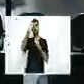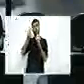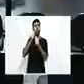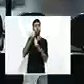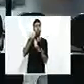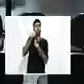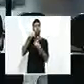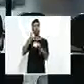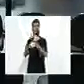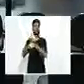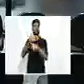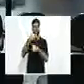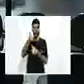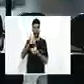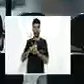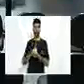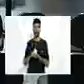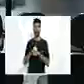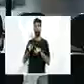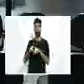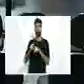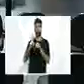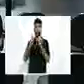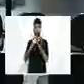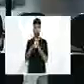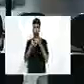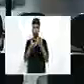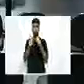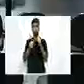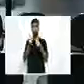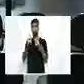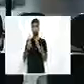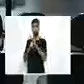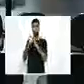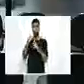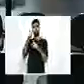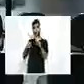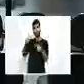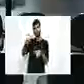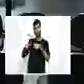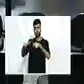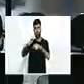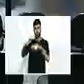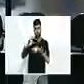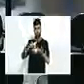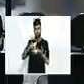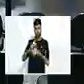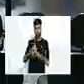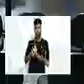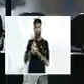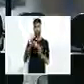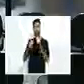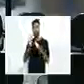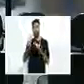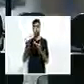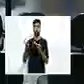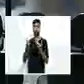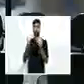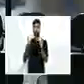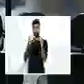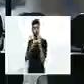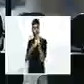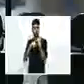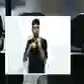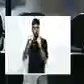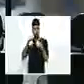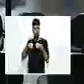soluções para melhorar é questão de do funcionário da limpeza na questão de proteção eles têm um